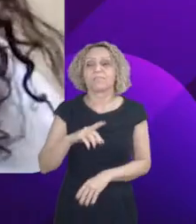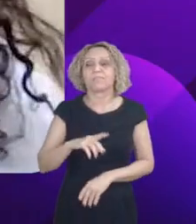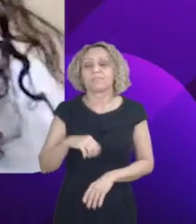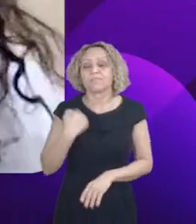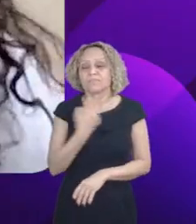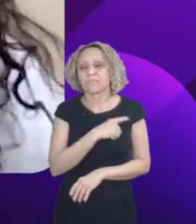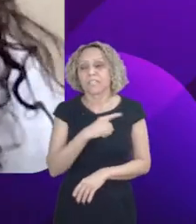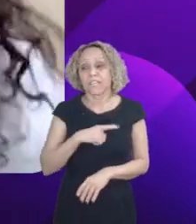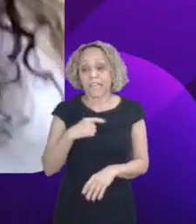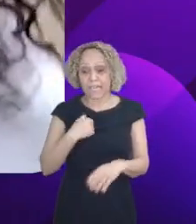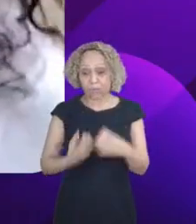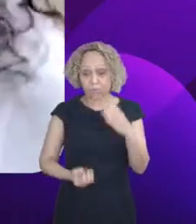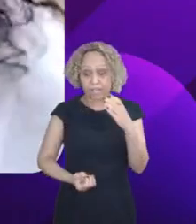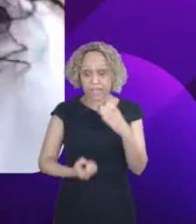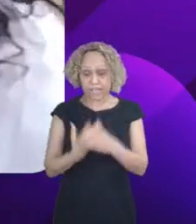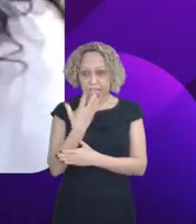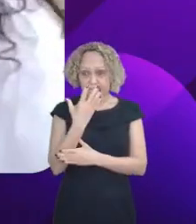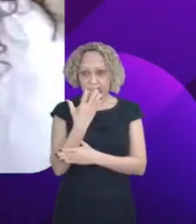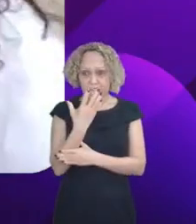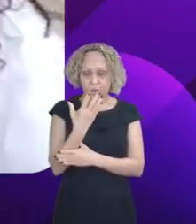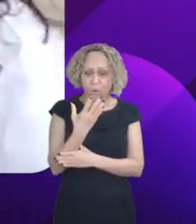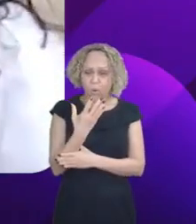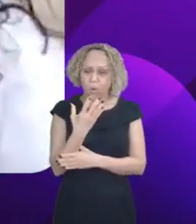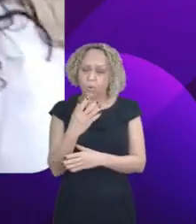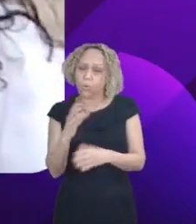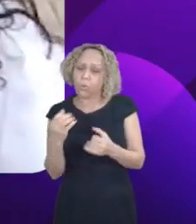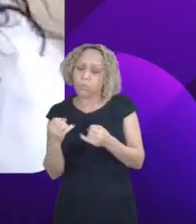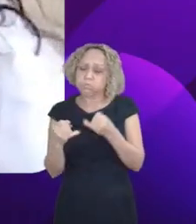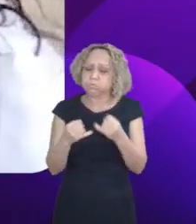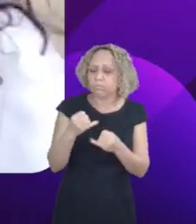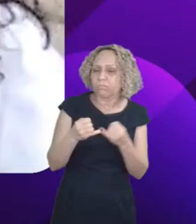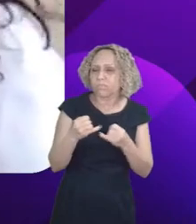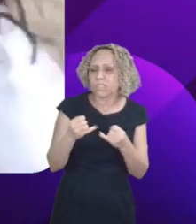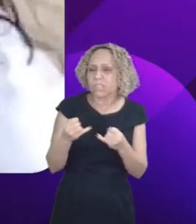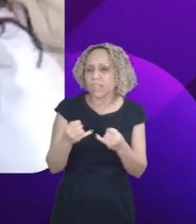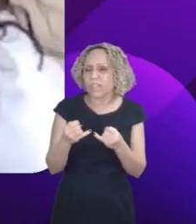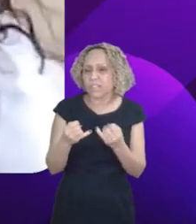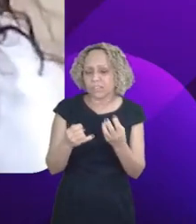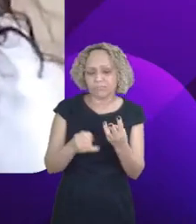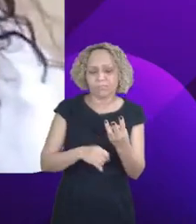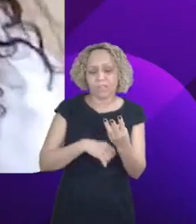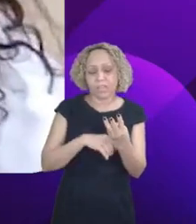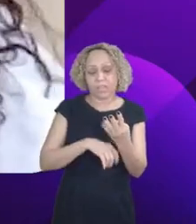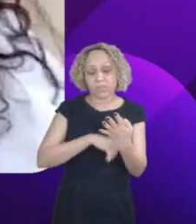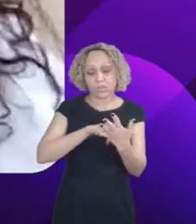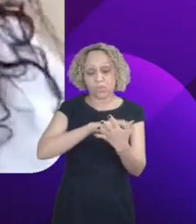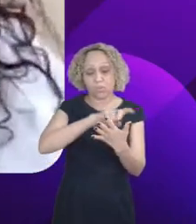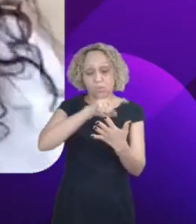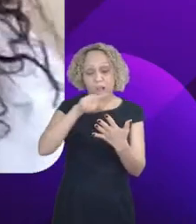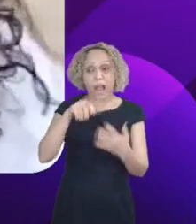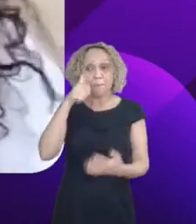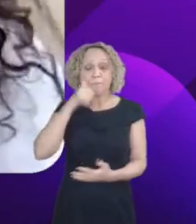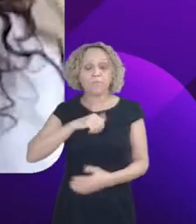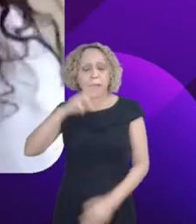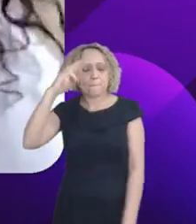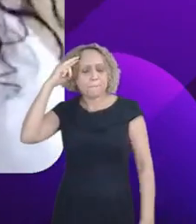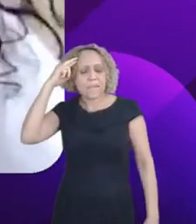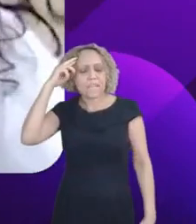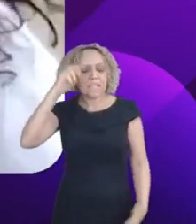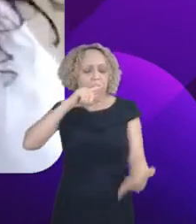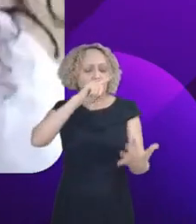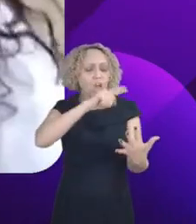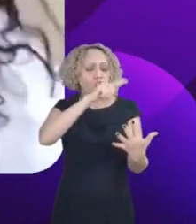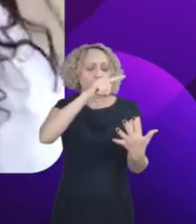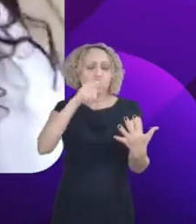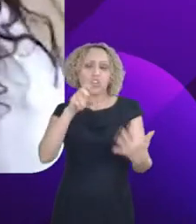por mim, chamado Jogo Espelho, que faz com que a mulher reflita sobre os 5 tipos de violência e que entenda